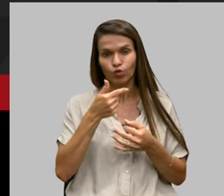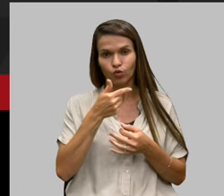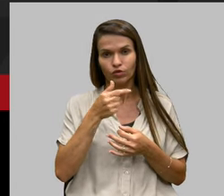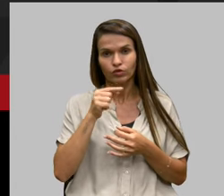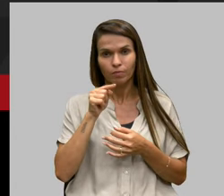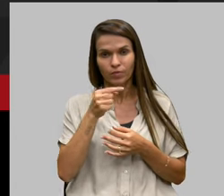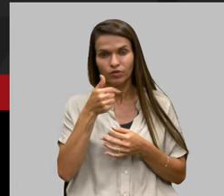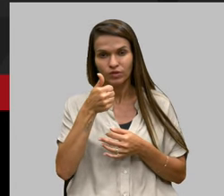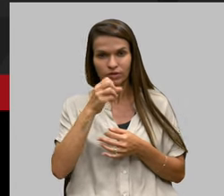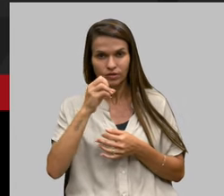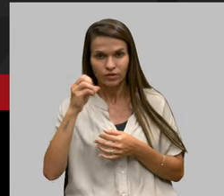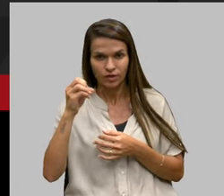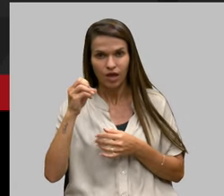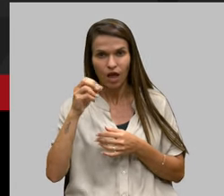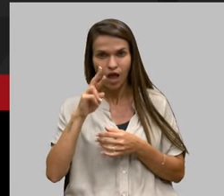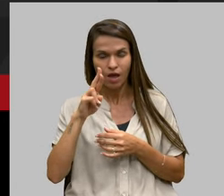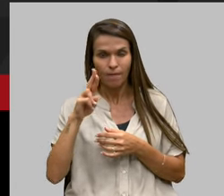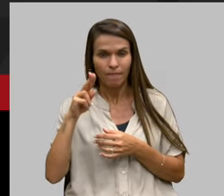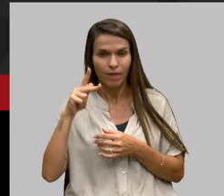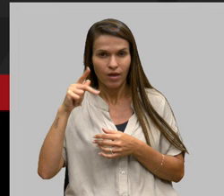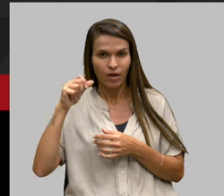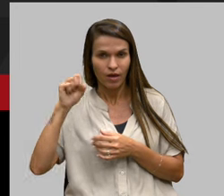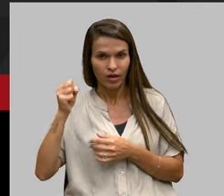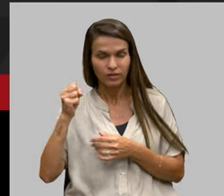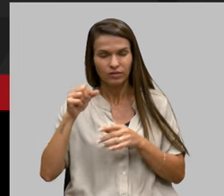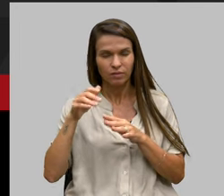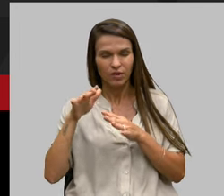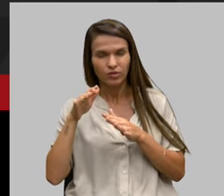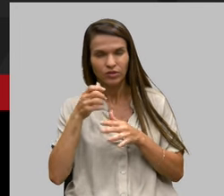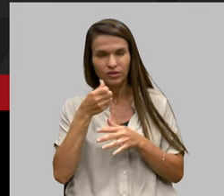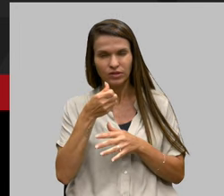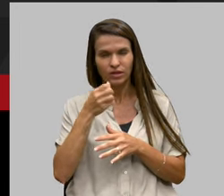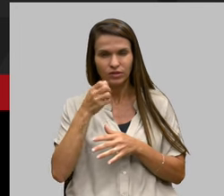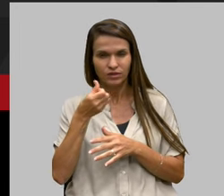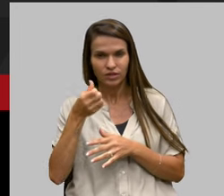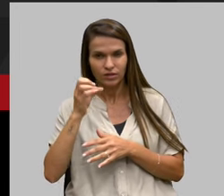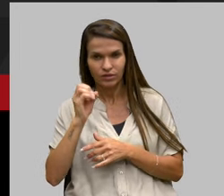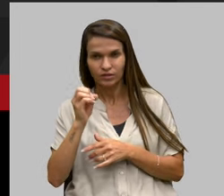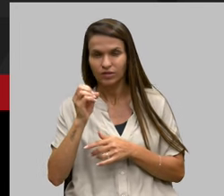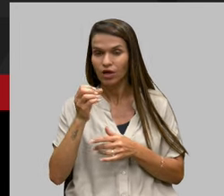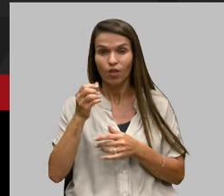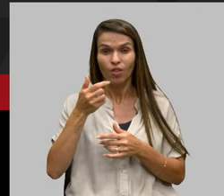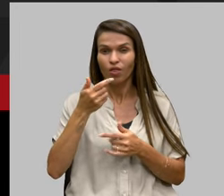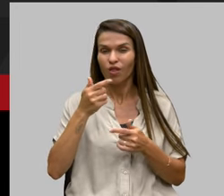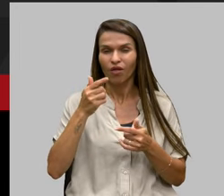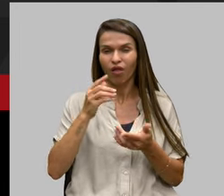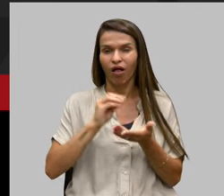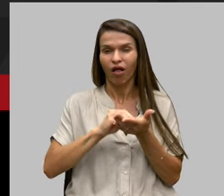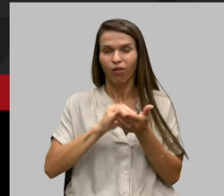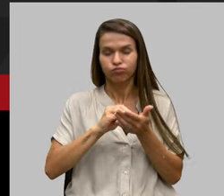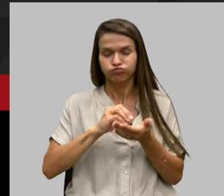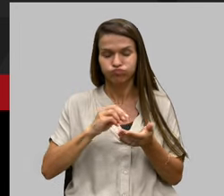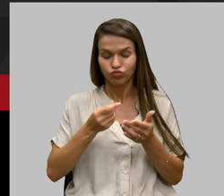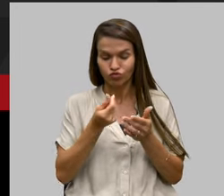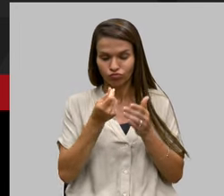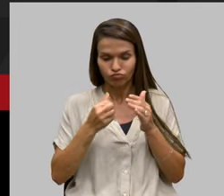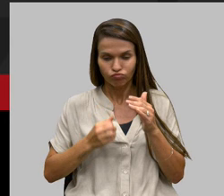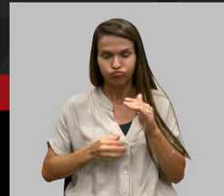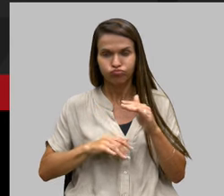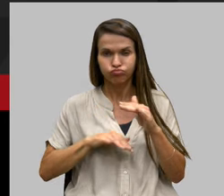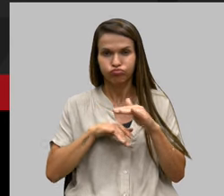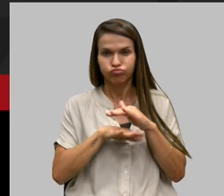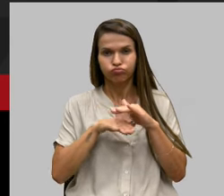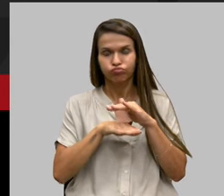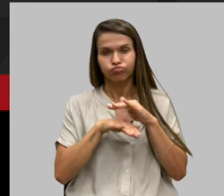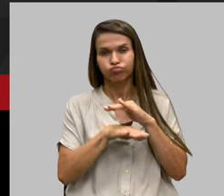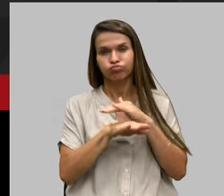rpps aproximadamente 660 não tem em caixa dinheiro suficiente para pagar nem 10% do